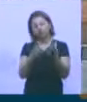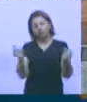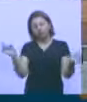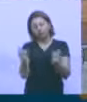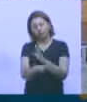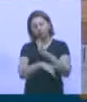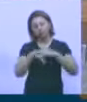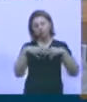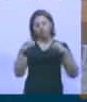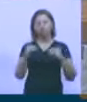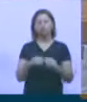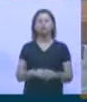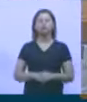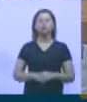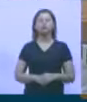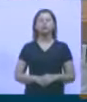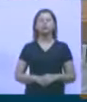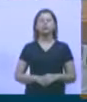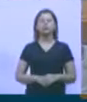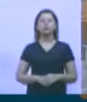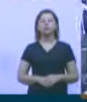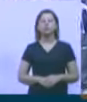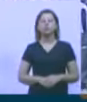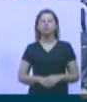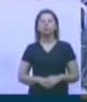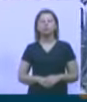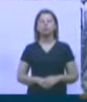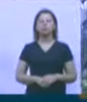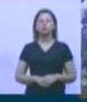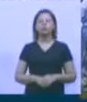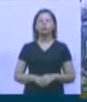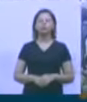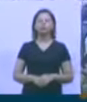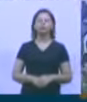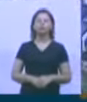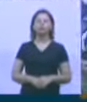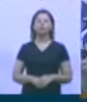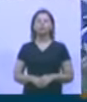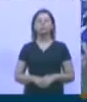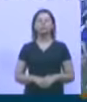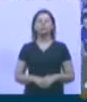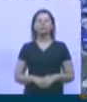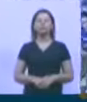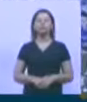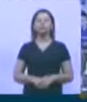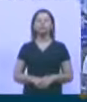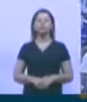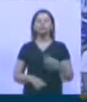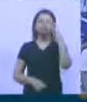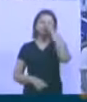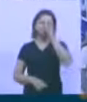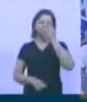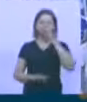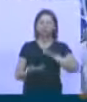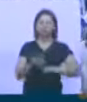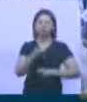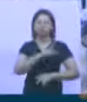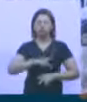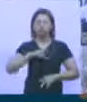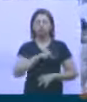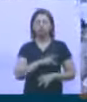completamente curado. The beautiful prayer of Paul in 1 Thessalonians. A belíssima carta de São